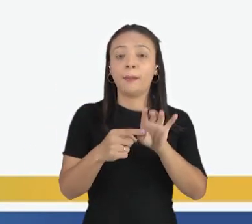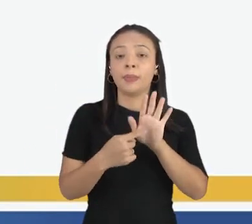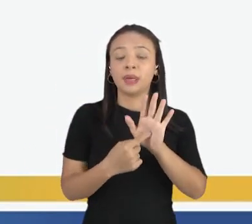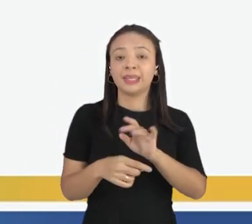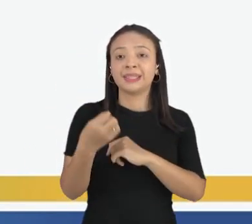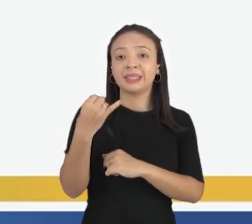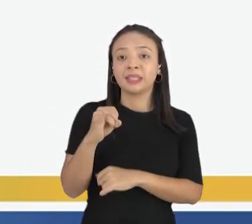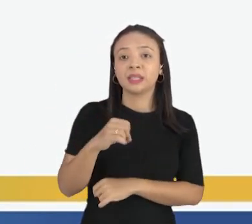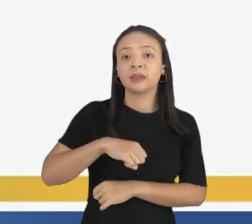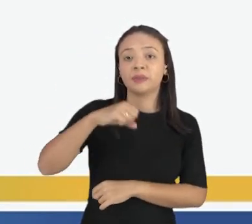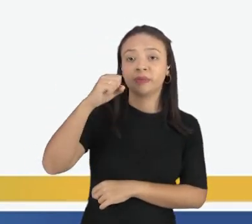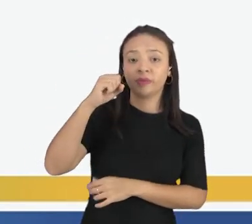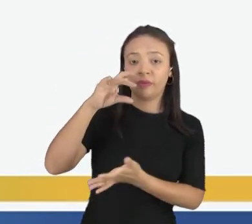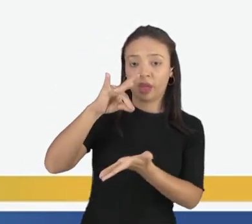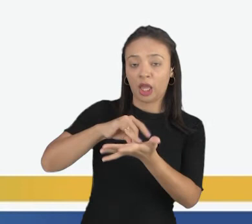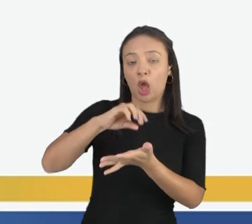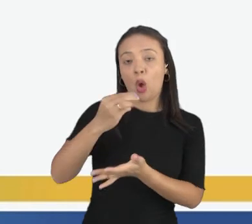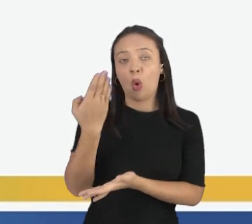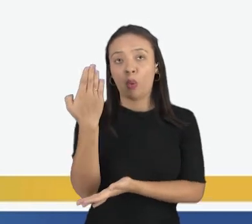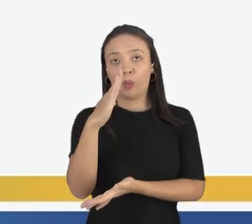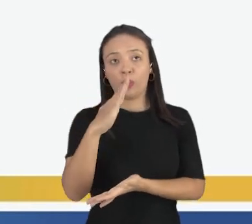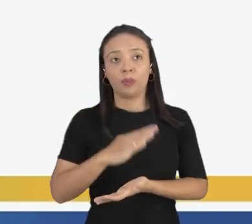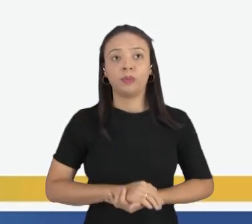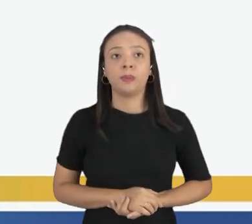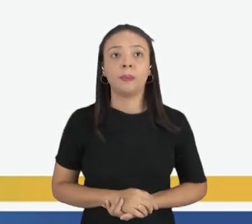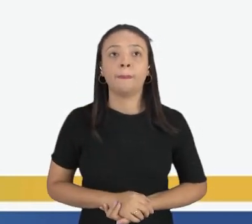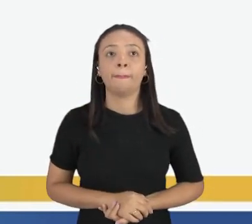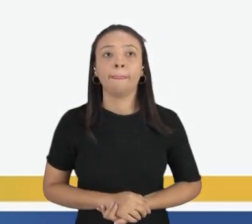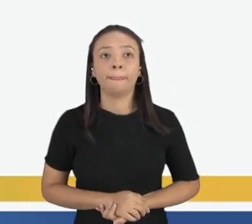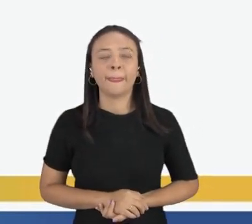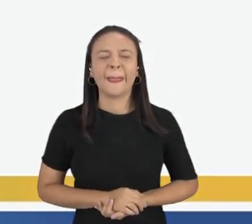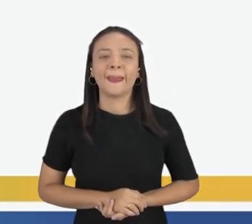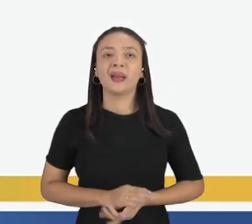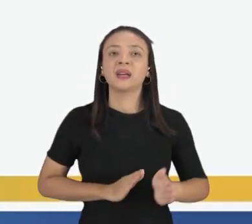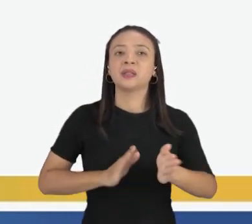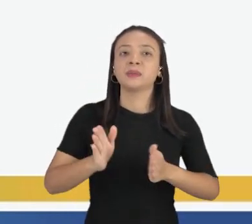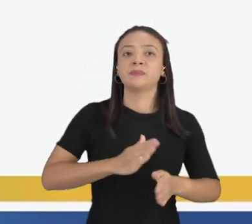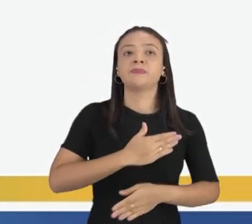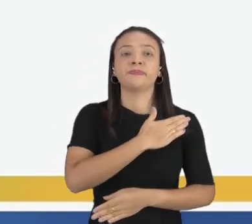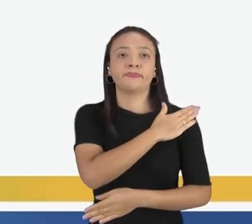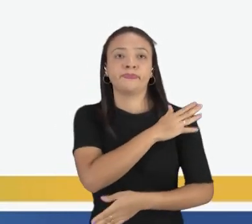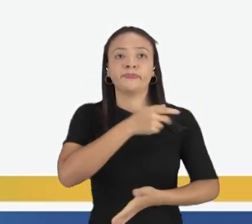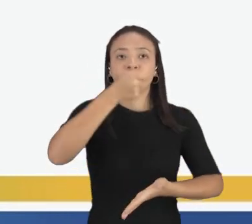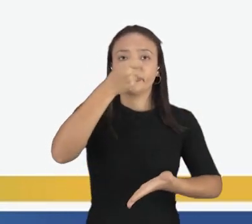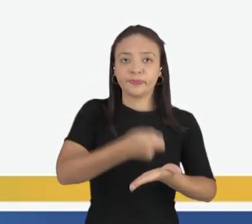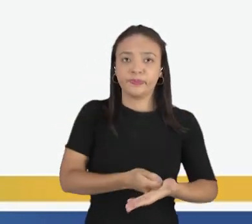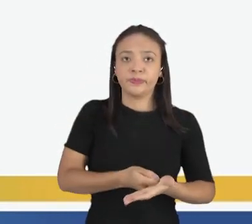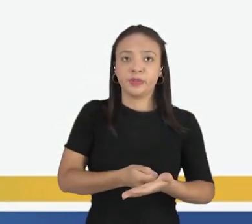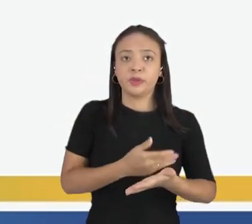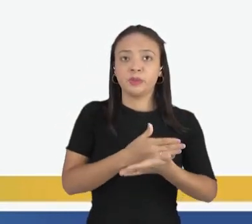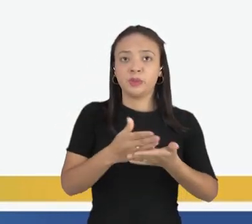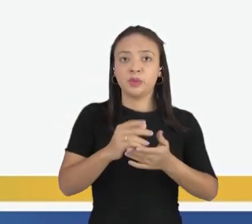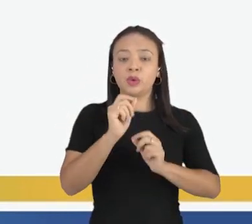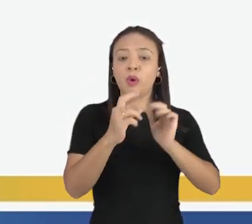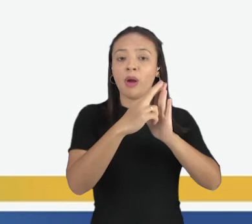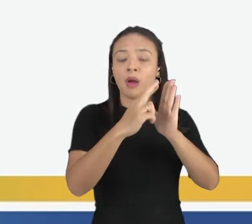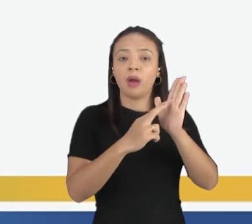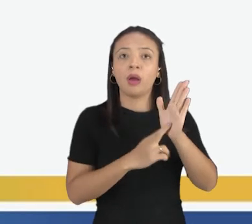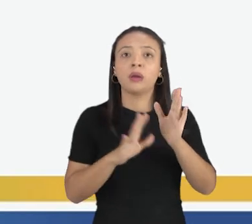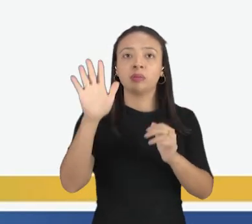as afirmativas a seguir como verdadeiras ou falsas. Primeira, o regime militar adotou uma diretriz